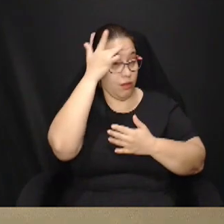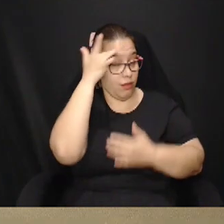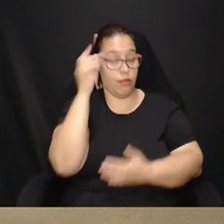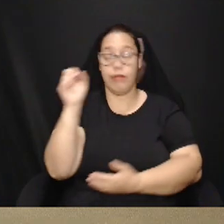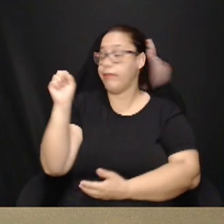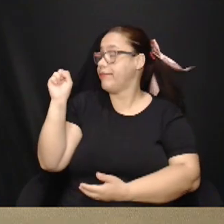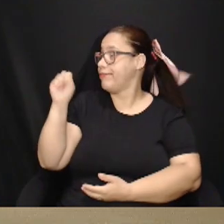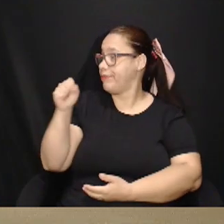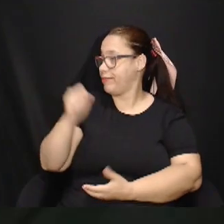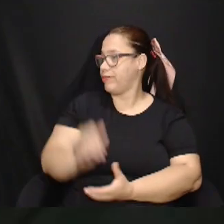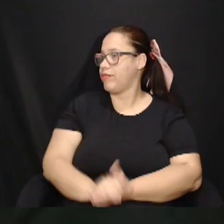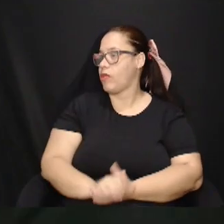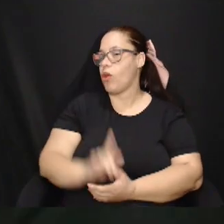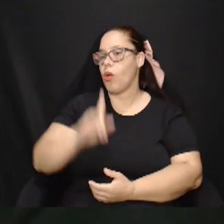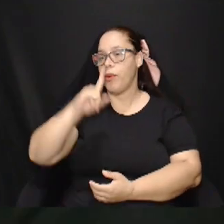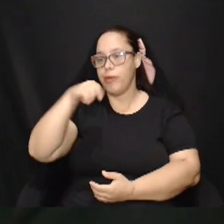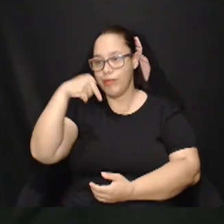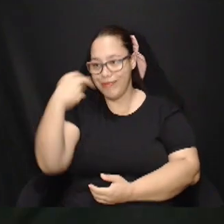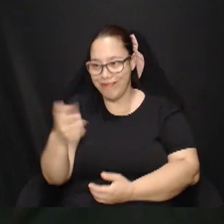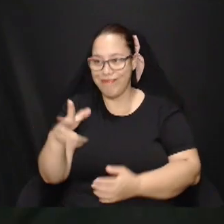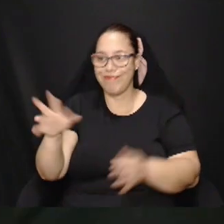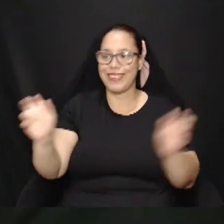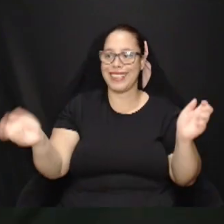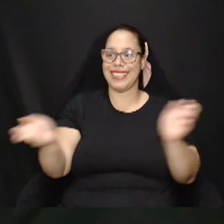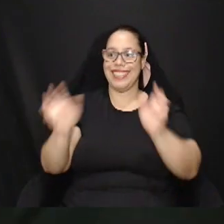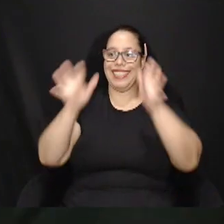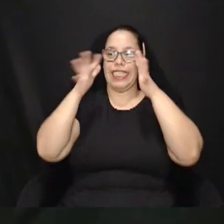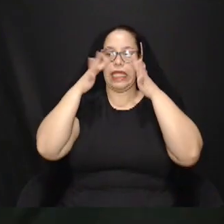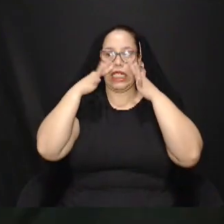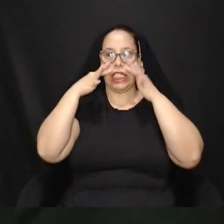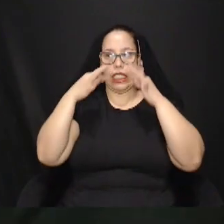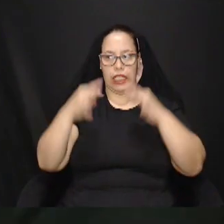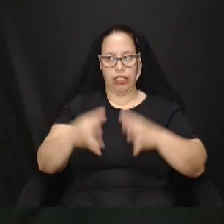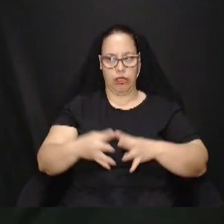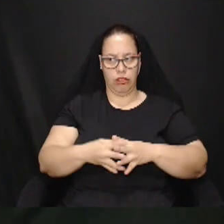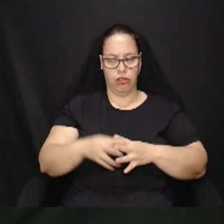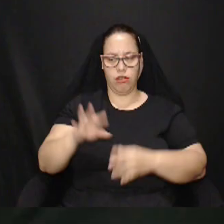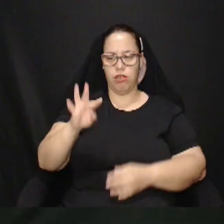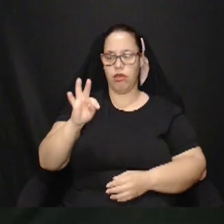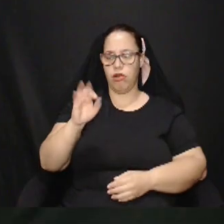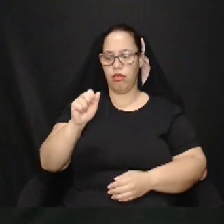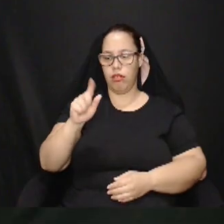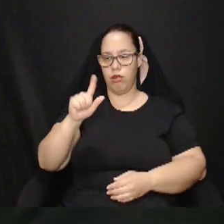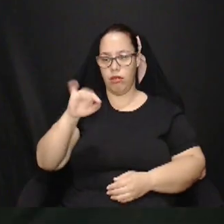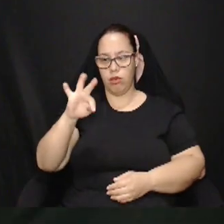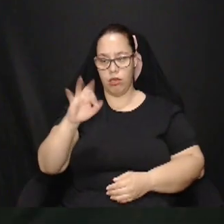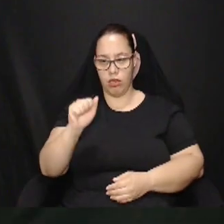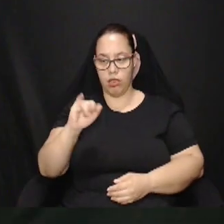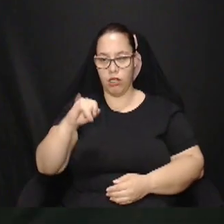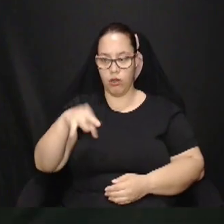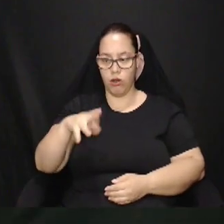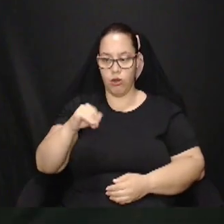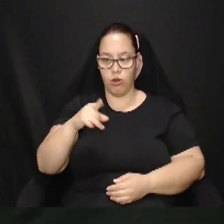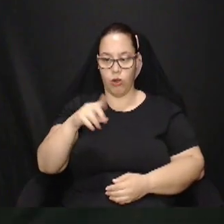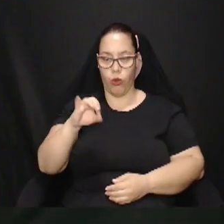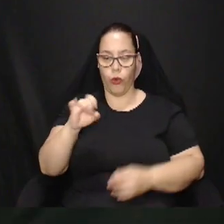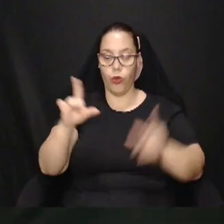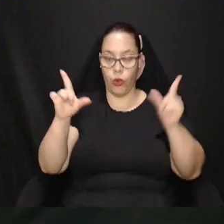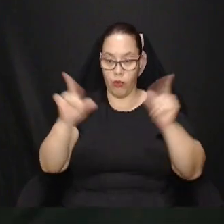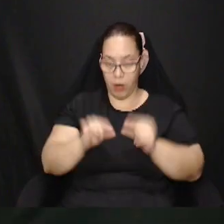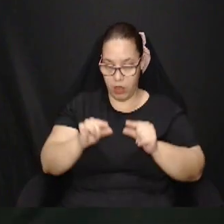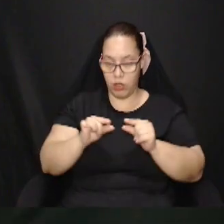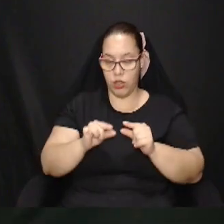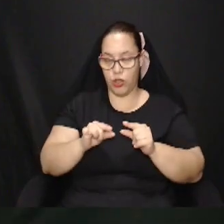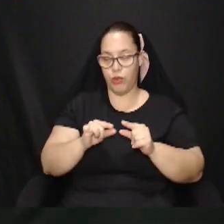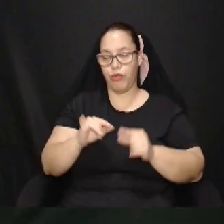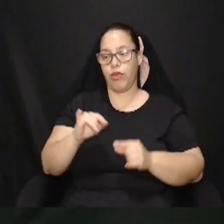é outro ponto que chama a atenção, né? Agora, Thalita, a infertilidade ou a baixa fertilidade, além de ser um